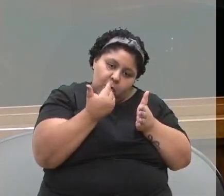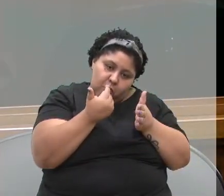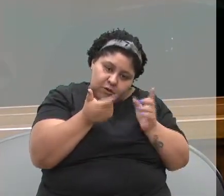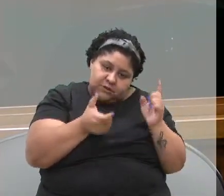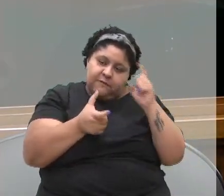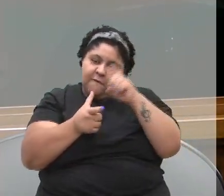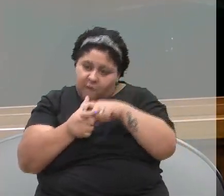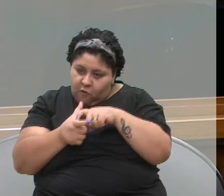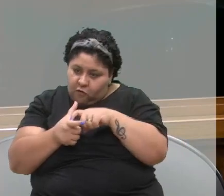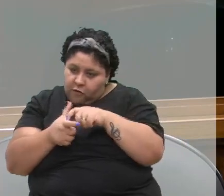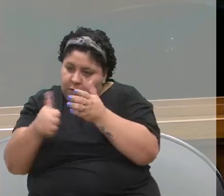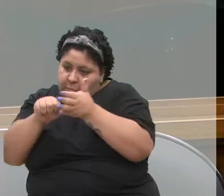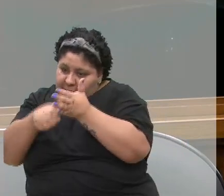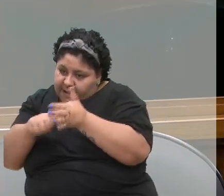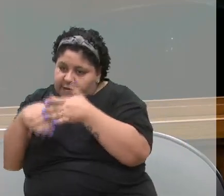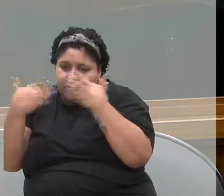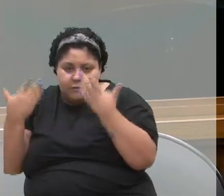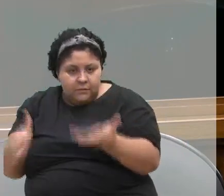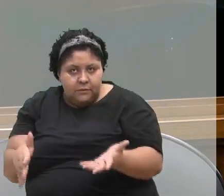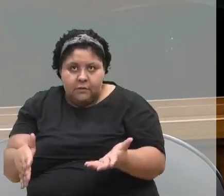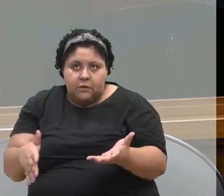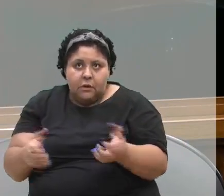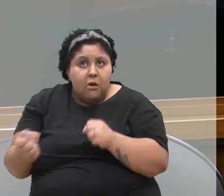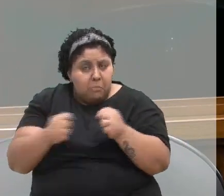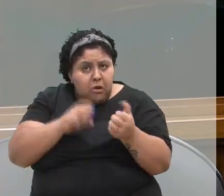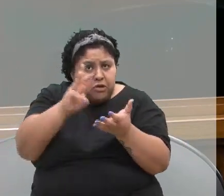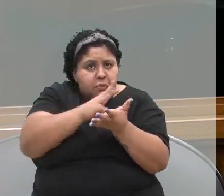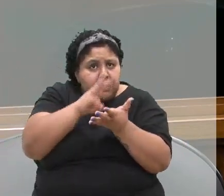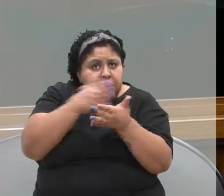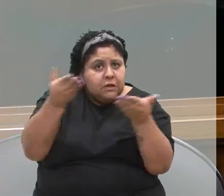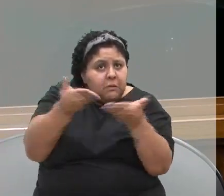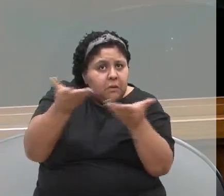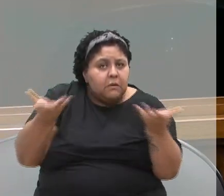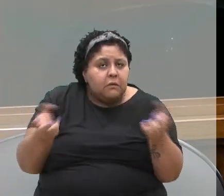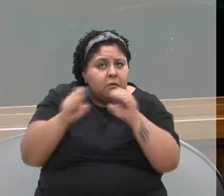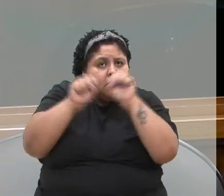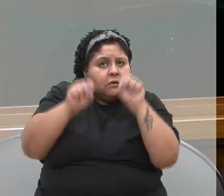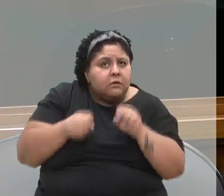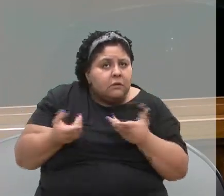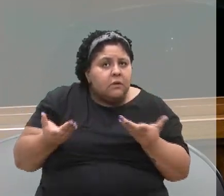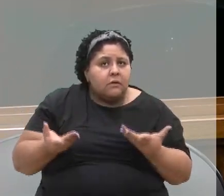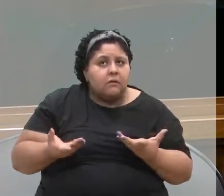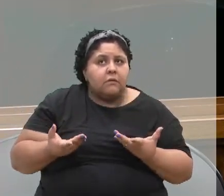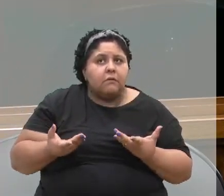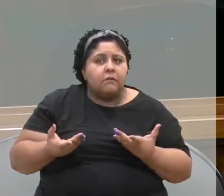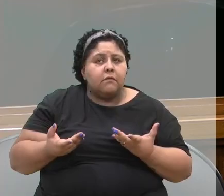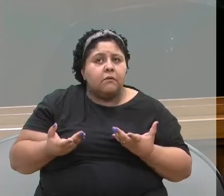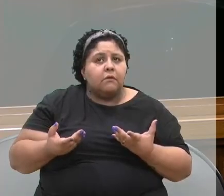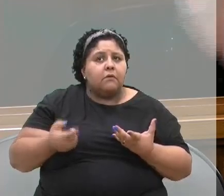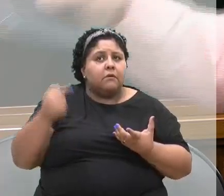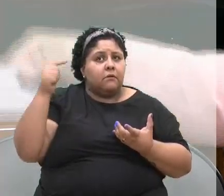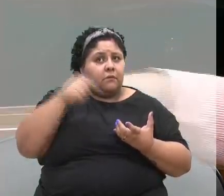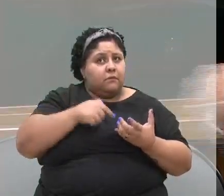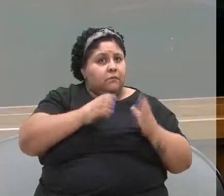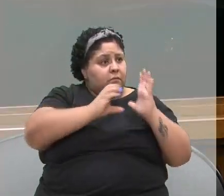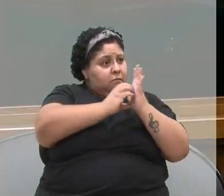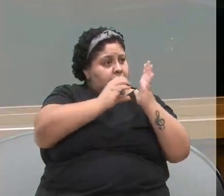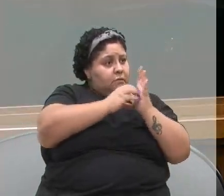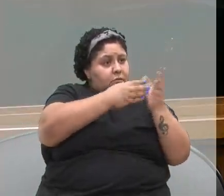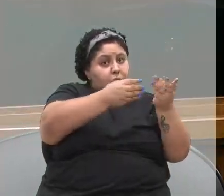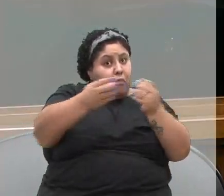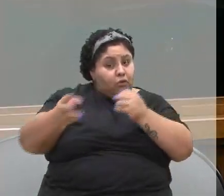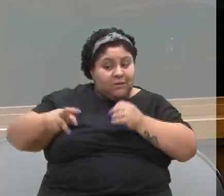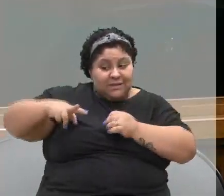novo. Dá para bater ponto pelo WhatsApp hoje, né? Pelo um sistema. Por que a gente não faz isso? Sendo que essas servidoras, muitas vão ter que vir a